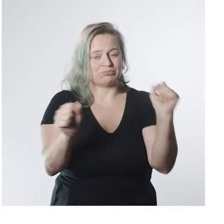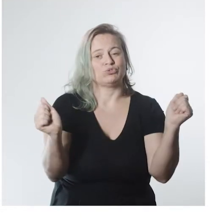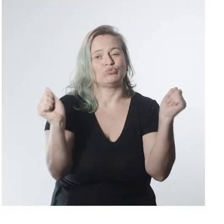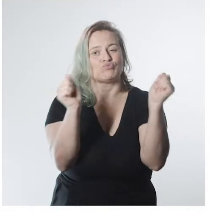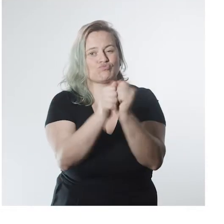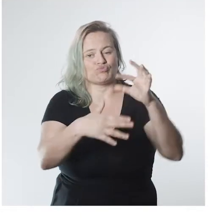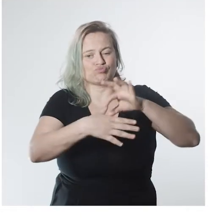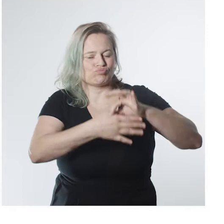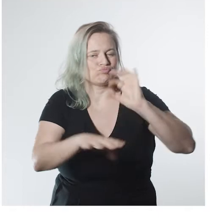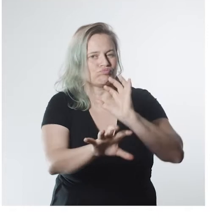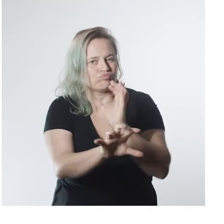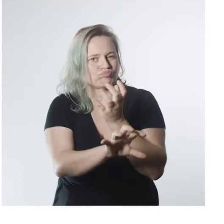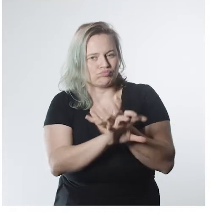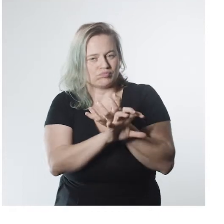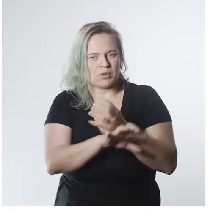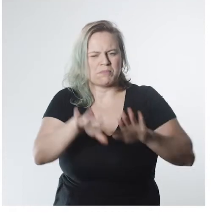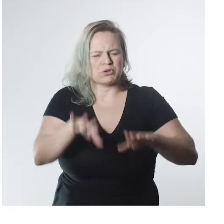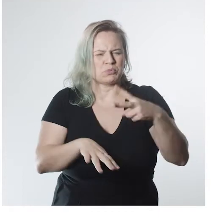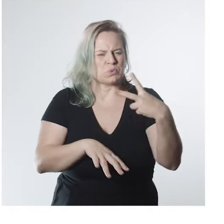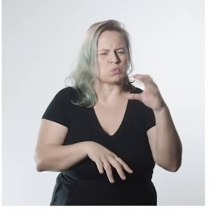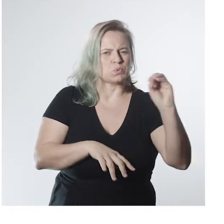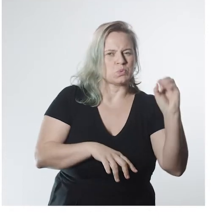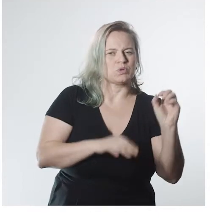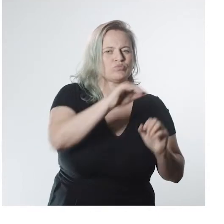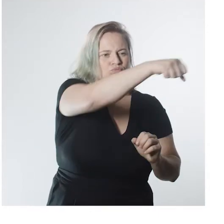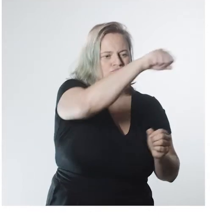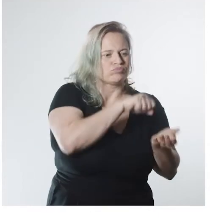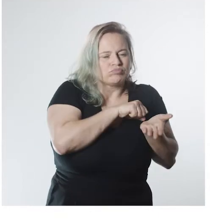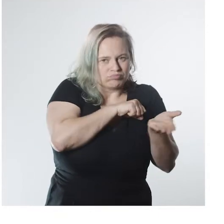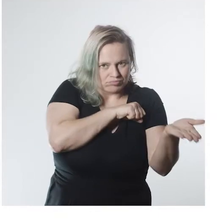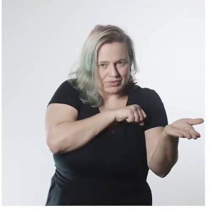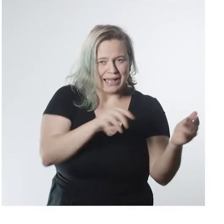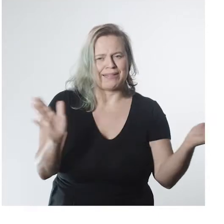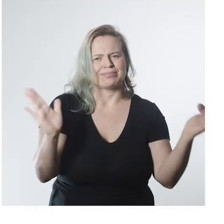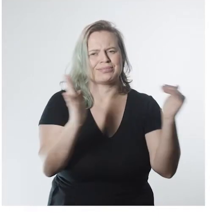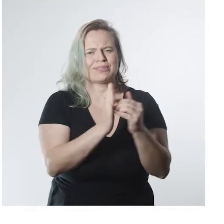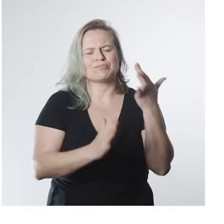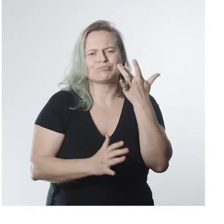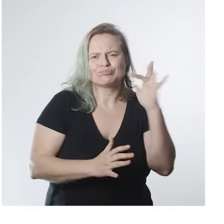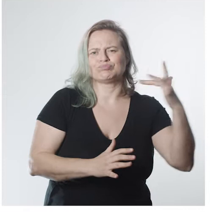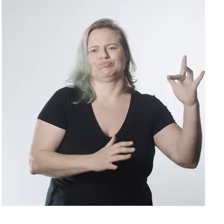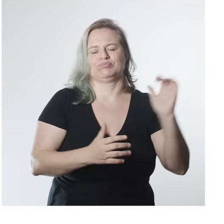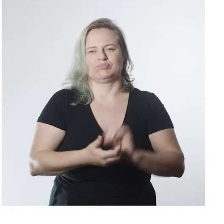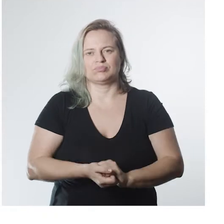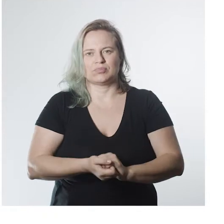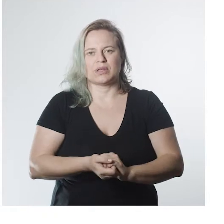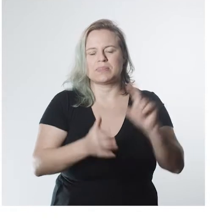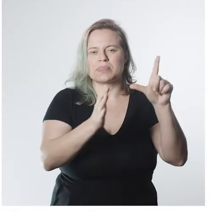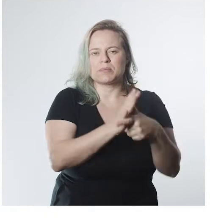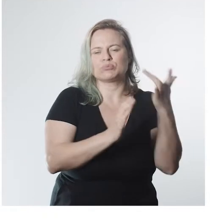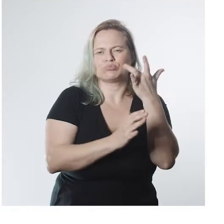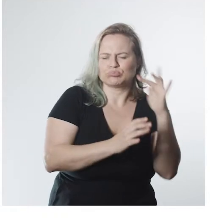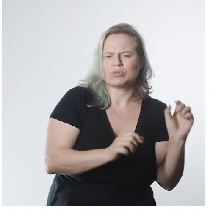que vai ao forno a mais ou menos 200 graus, né, até eles ficarem com a coloração bem tostada. Após essa tosta dos ossos,